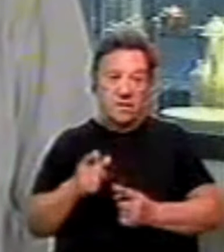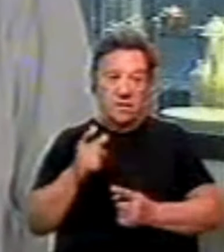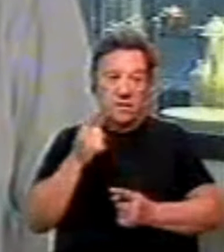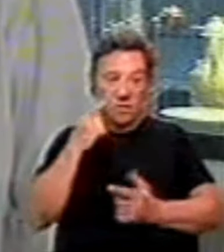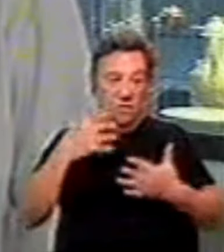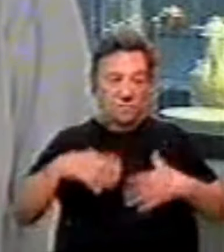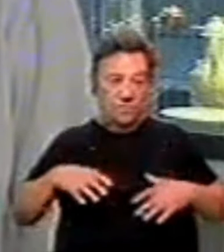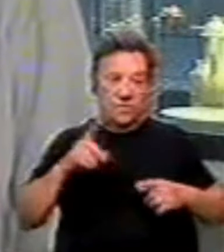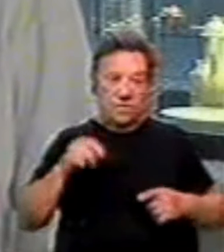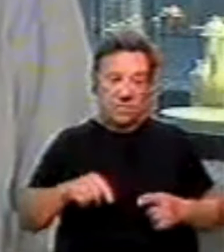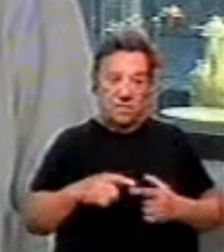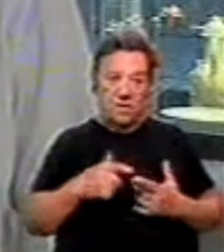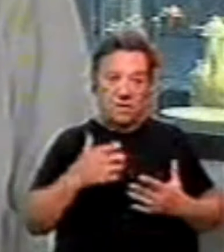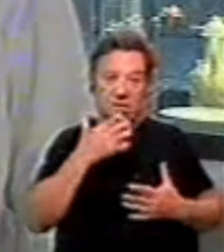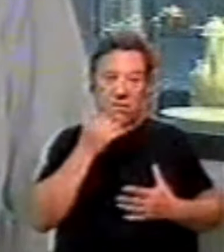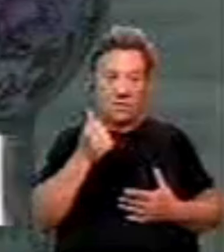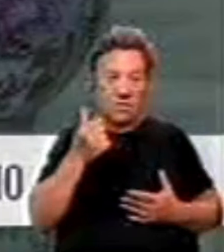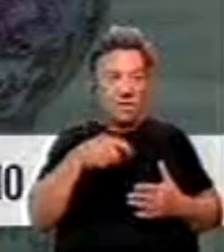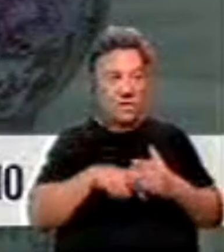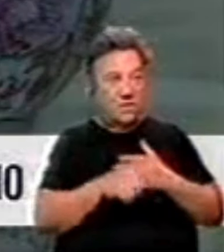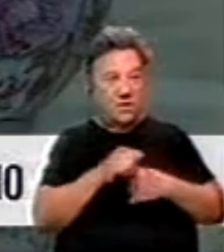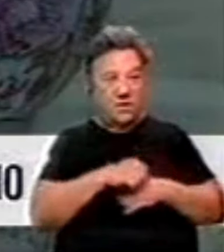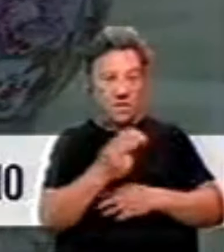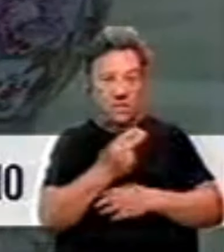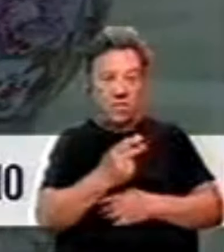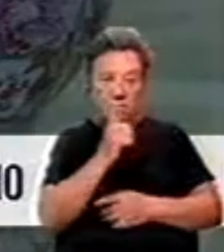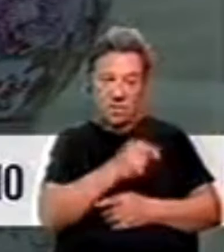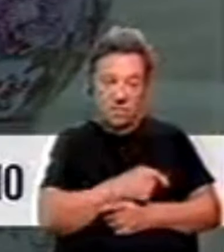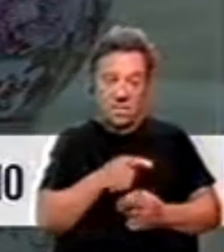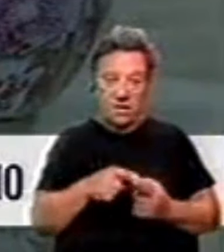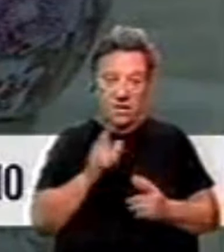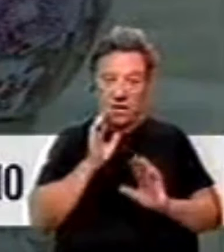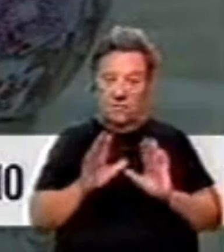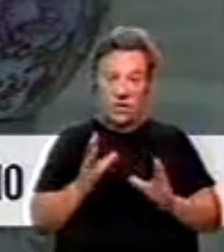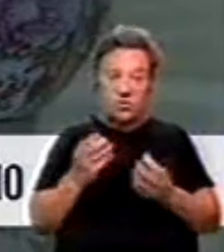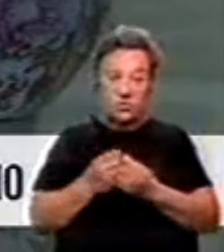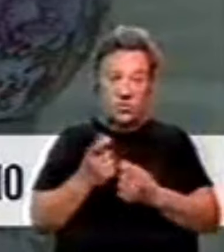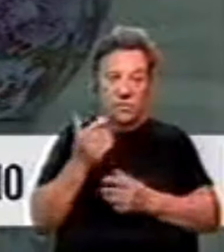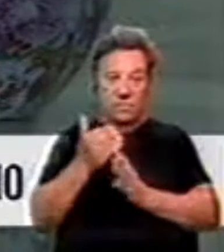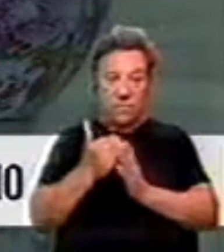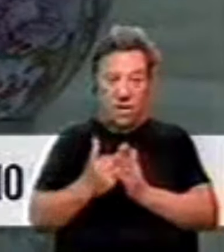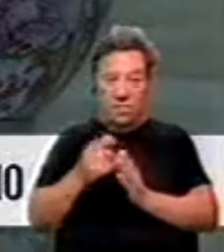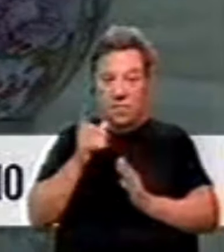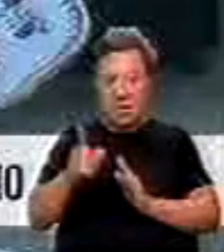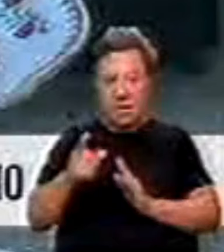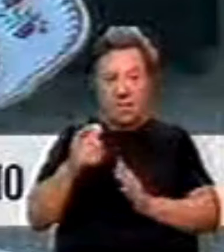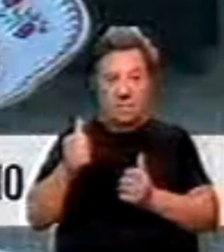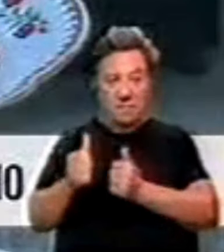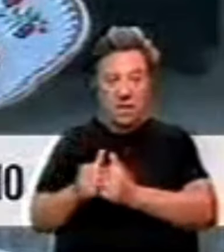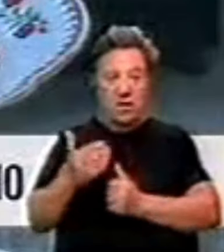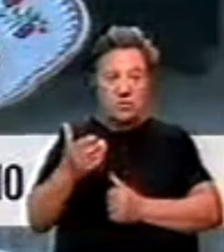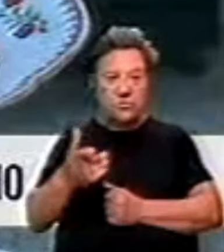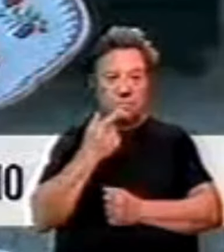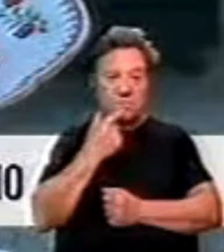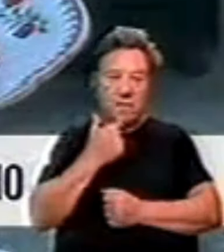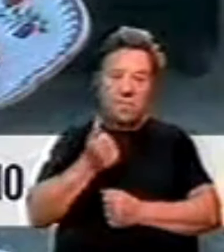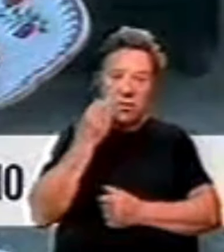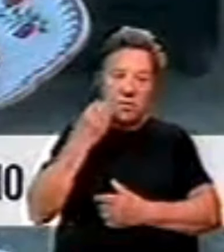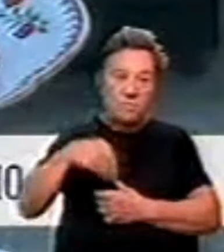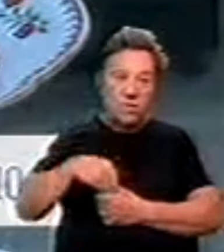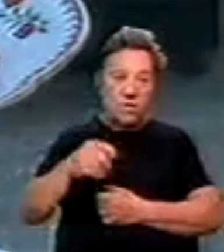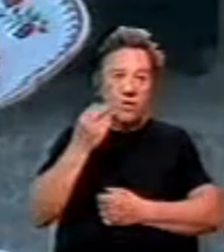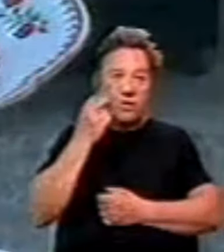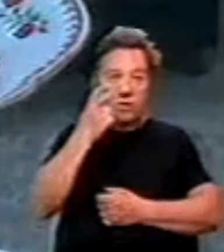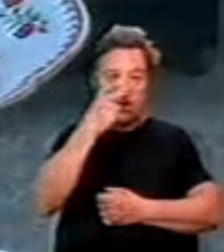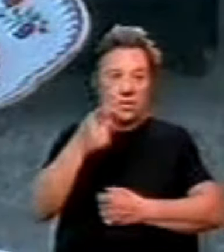no vestuário também, na decoração de interiores também. À exposição junta-se um programa paralelo que ajuda a perceber melhor o contexto e